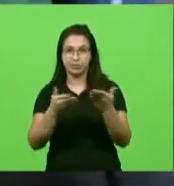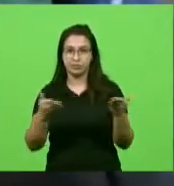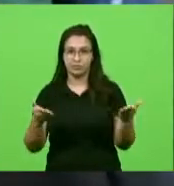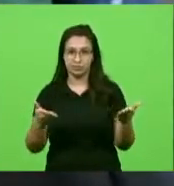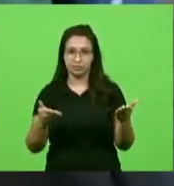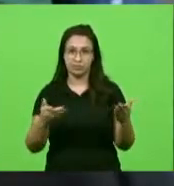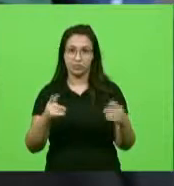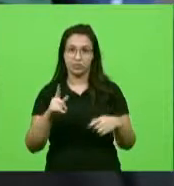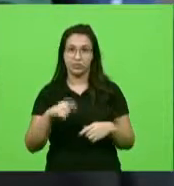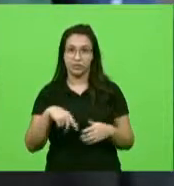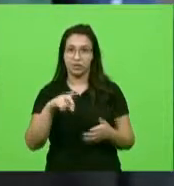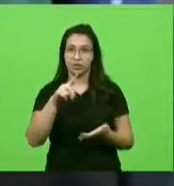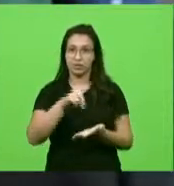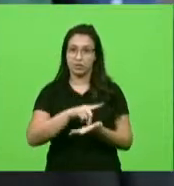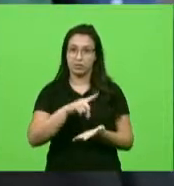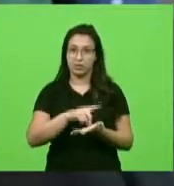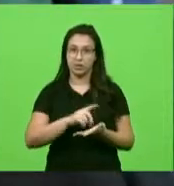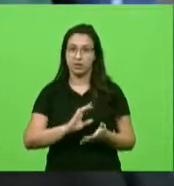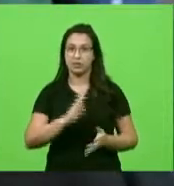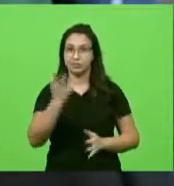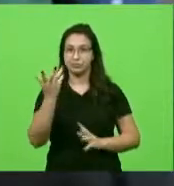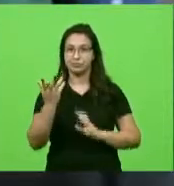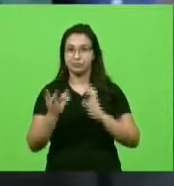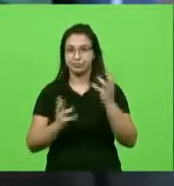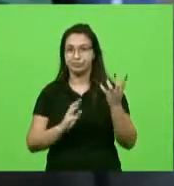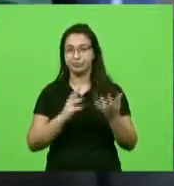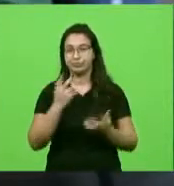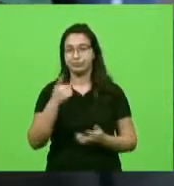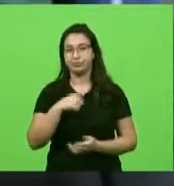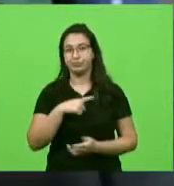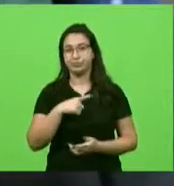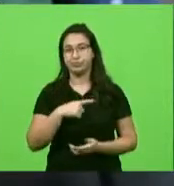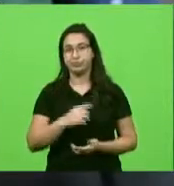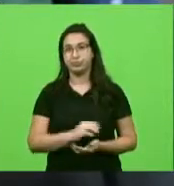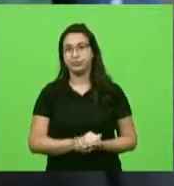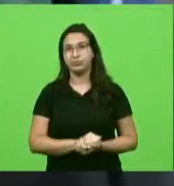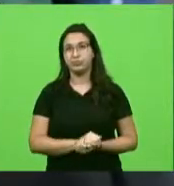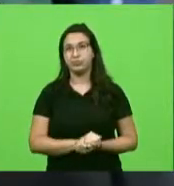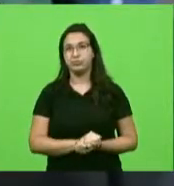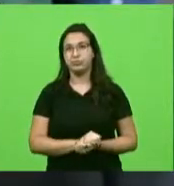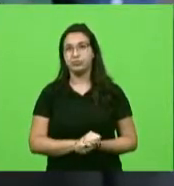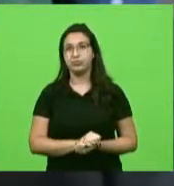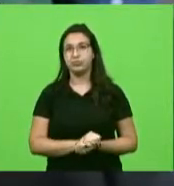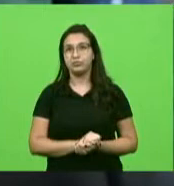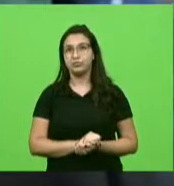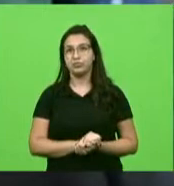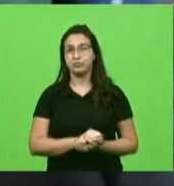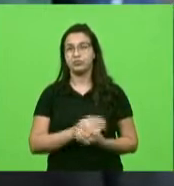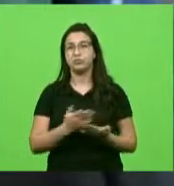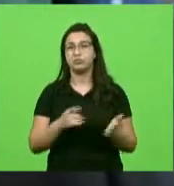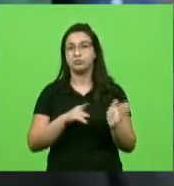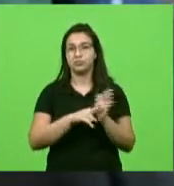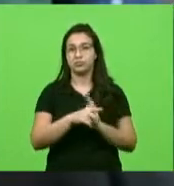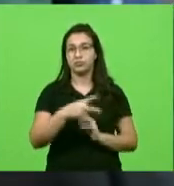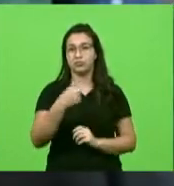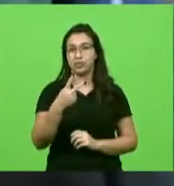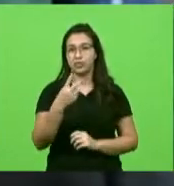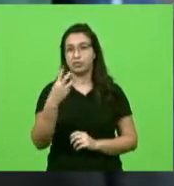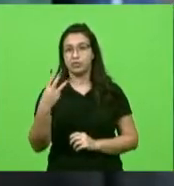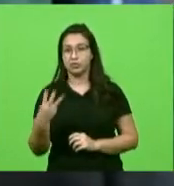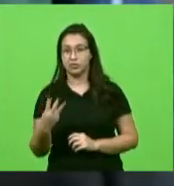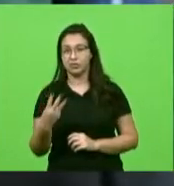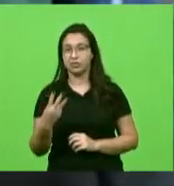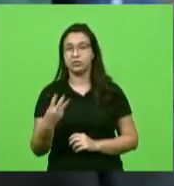corresponde à veracidade dos acontecimentos. No tocante aos questionamentos 2 e 3, em que Vossa